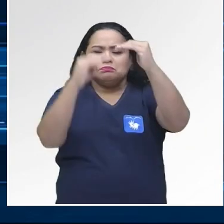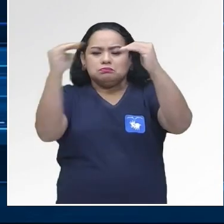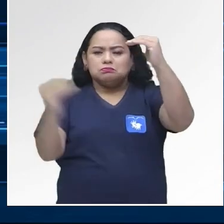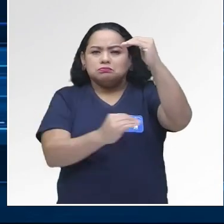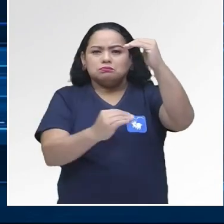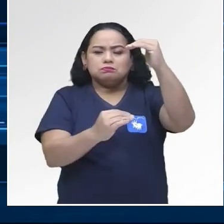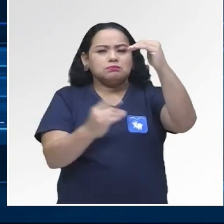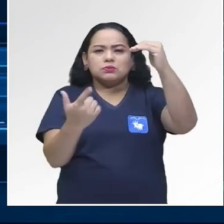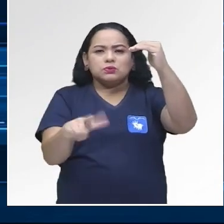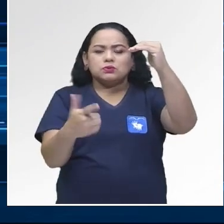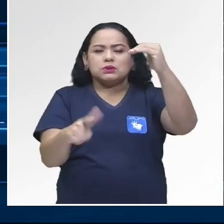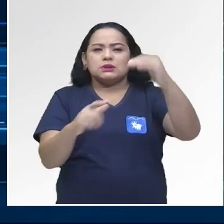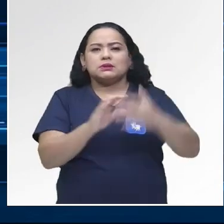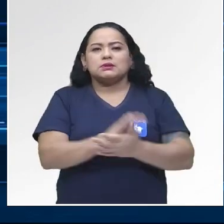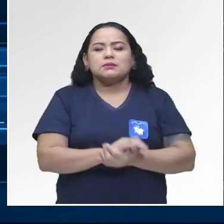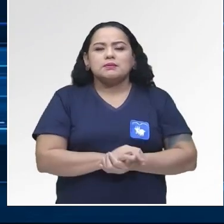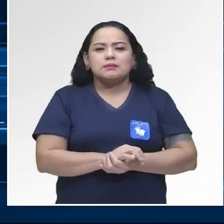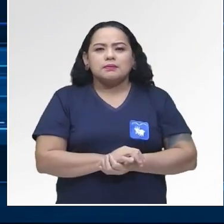não. São